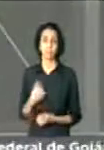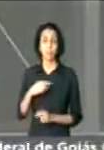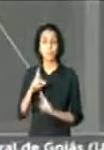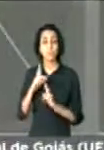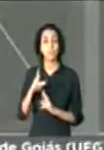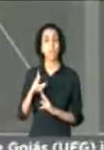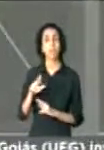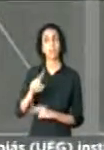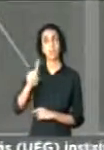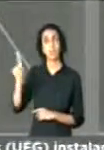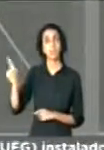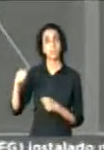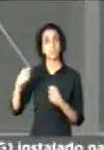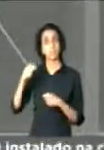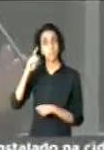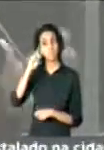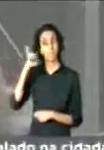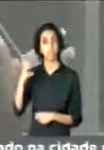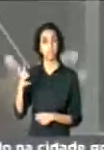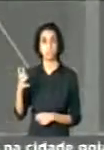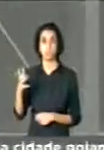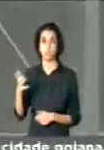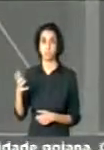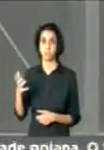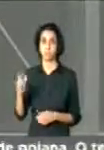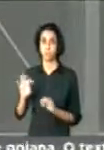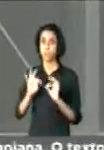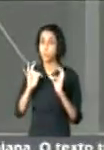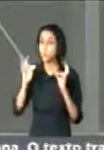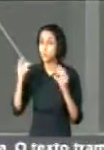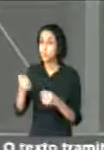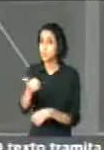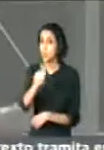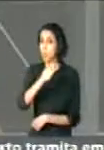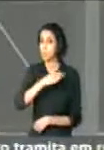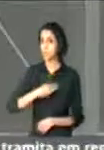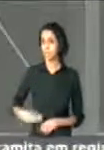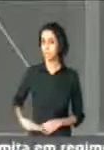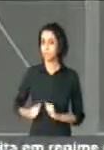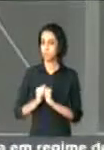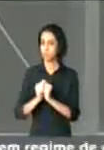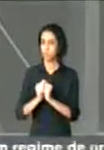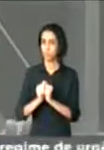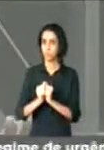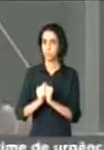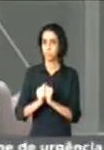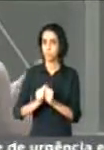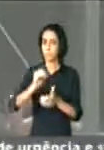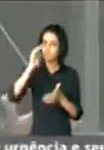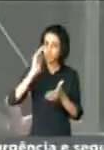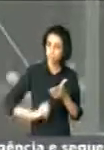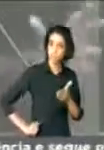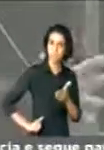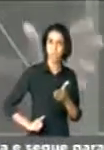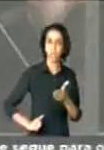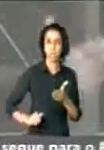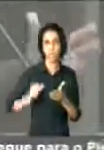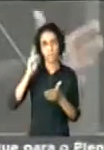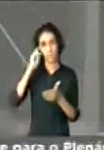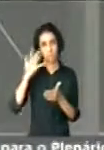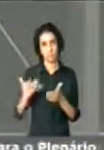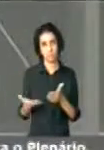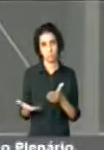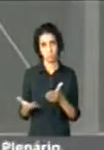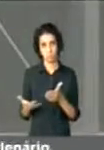chamados a decidir no plenário, a Casa completa, os 11 ministros, para que revoguem, para que a Casa completa, o